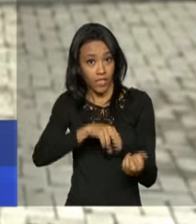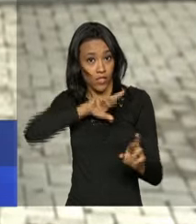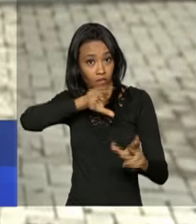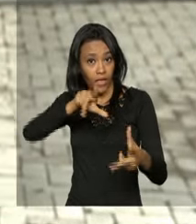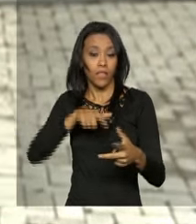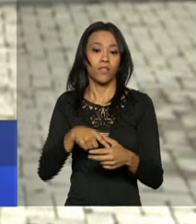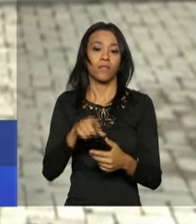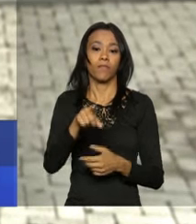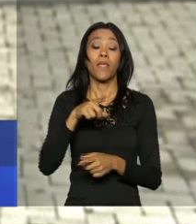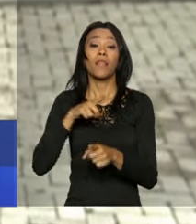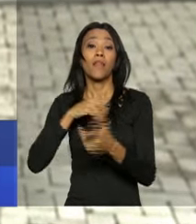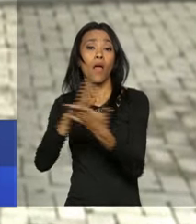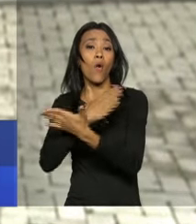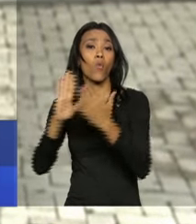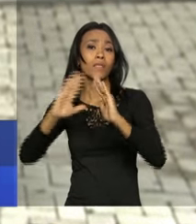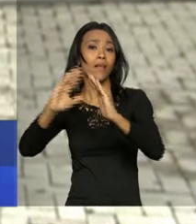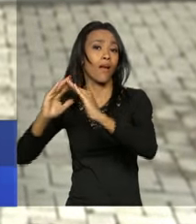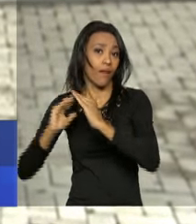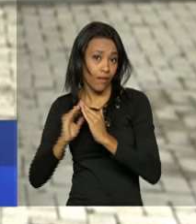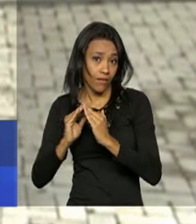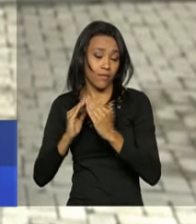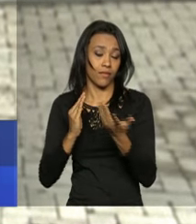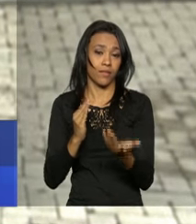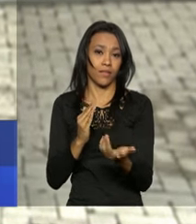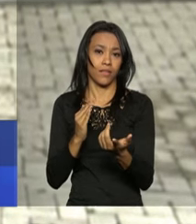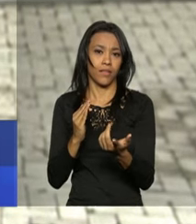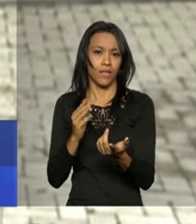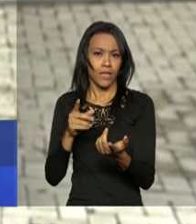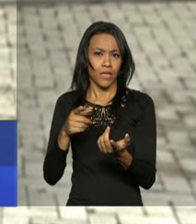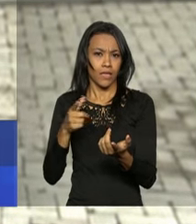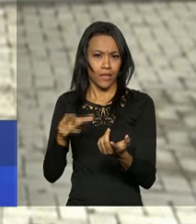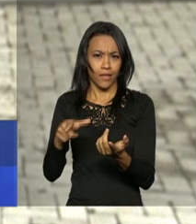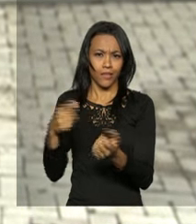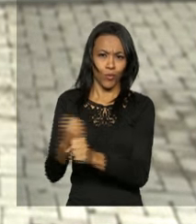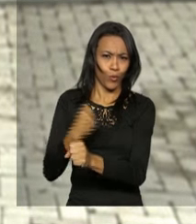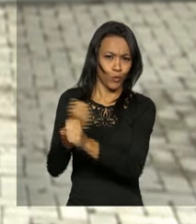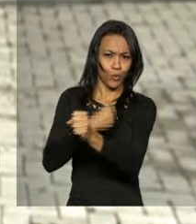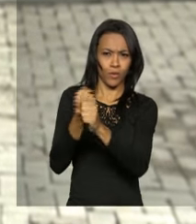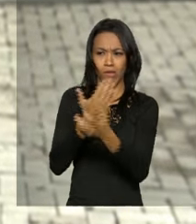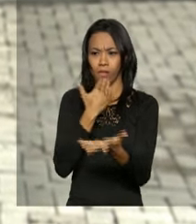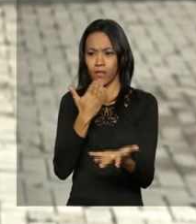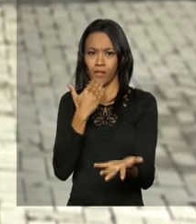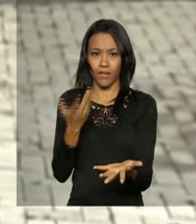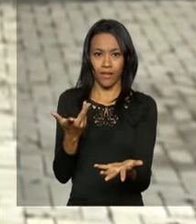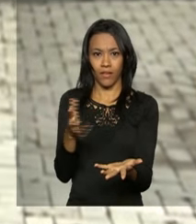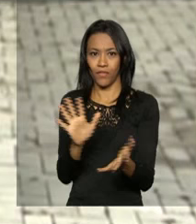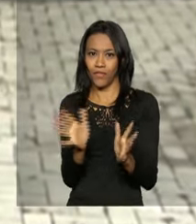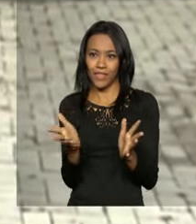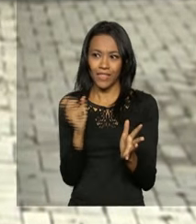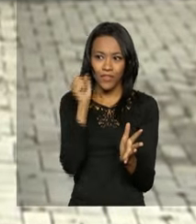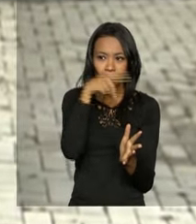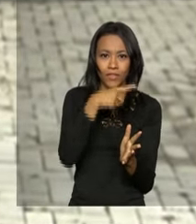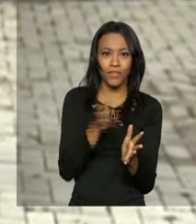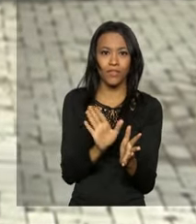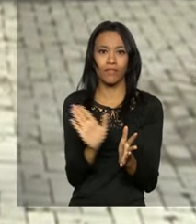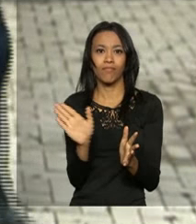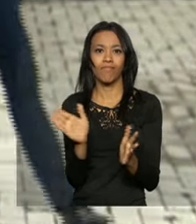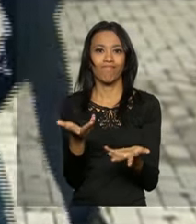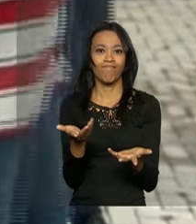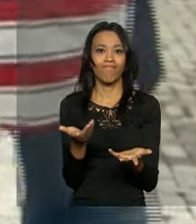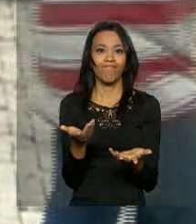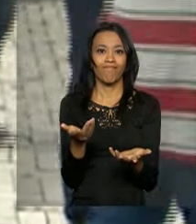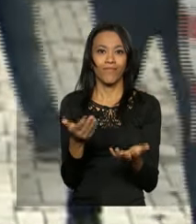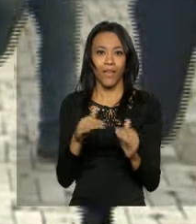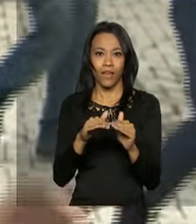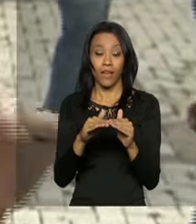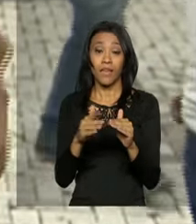casas. Existem algumas casas a quais são construídas de maneira incorreta e ficam na diagonal do seu o